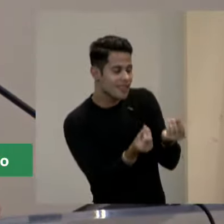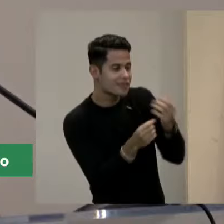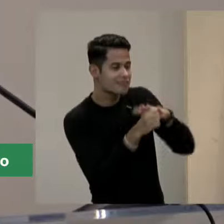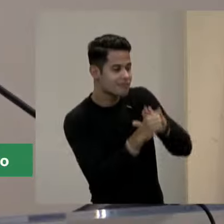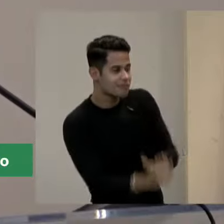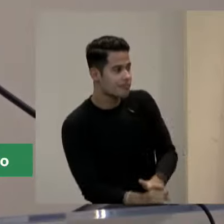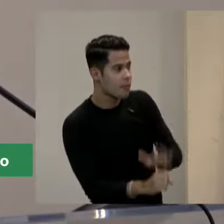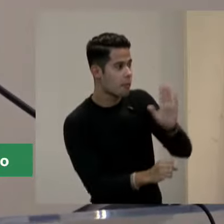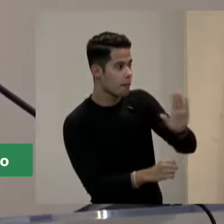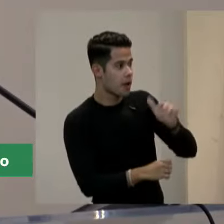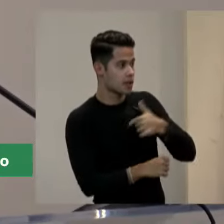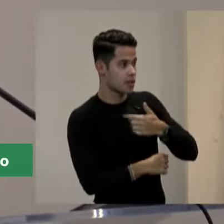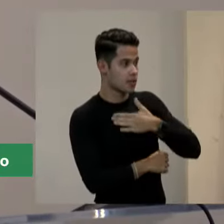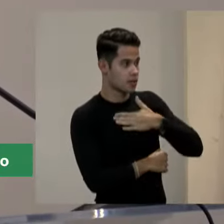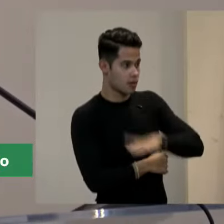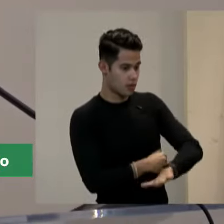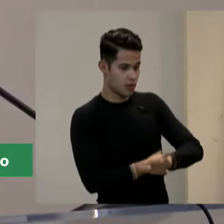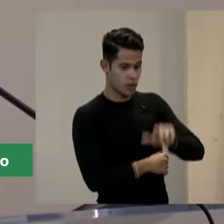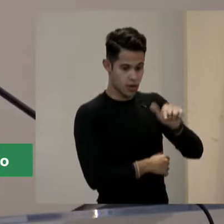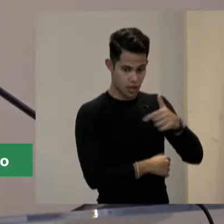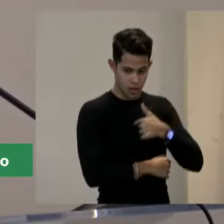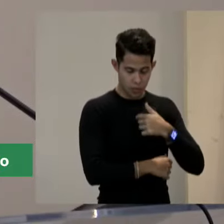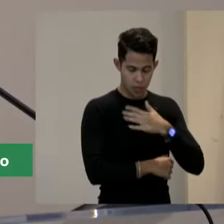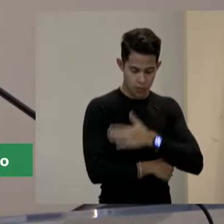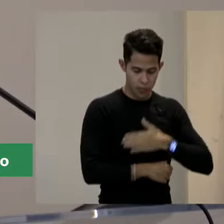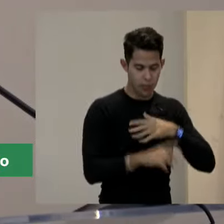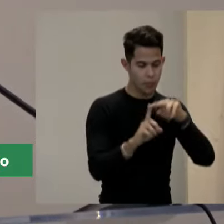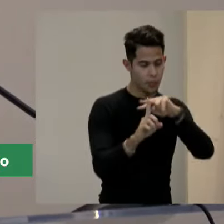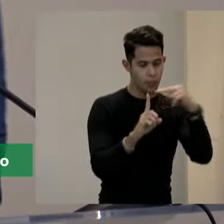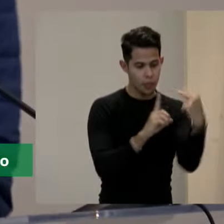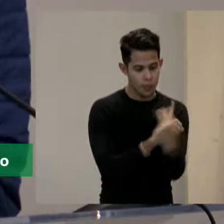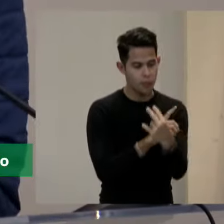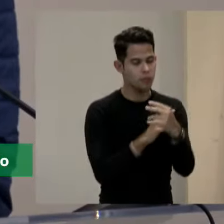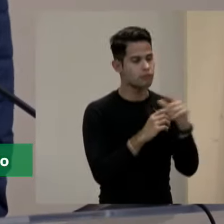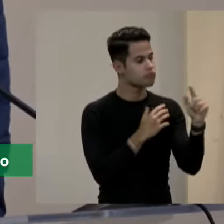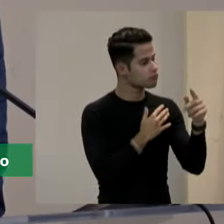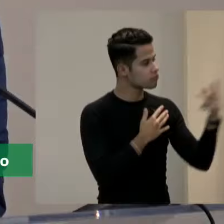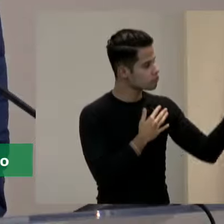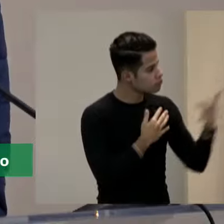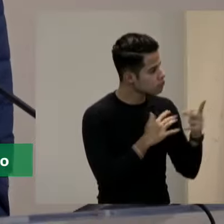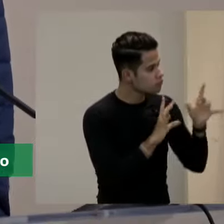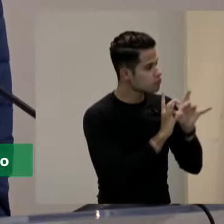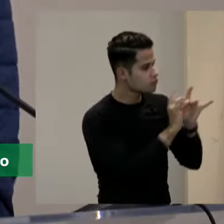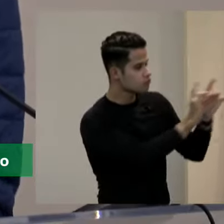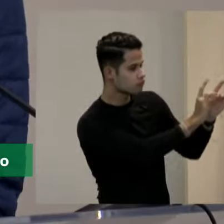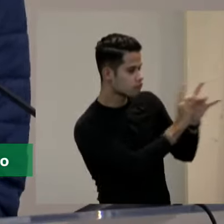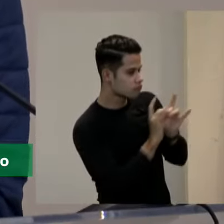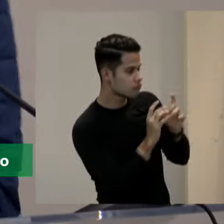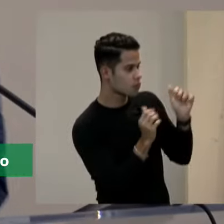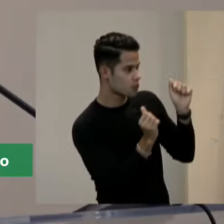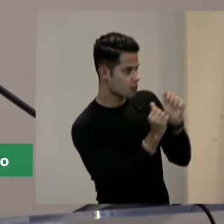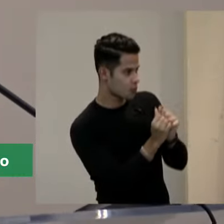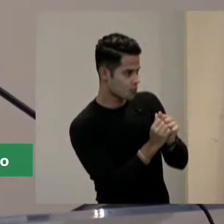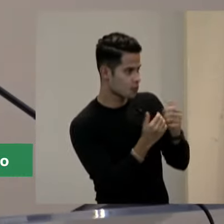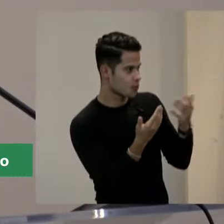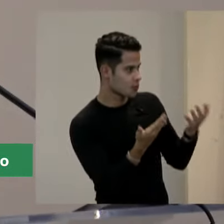sinceramente, não gosto disso. Eu gosto de uma perspectiva de que a gente possa se unir num, como vocês podem